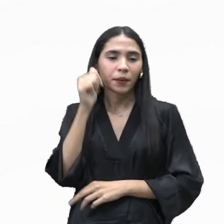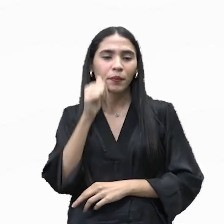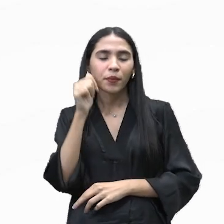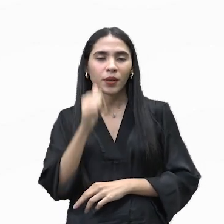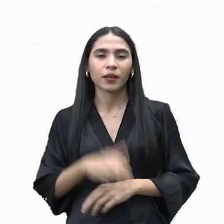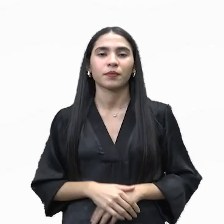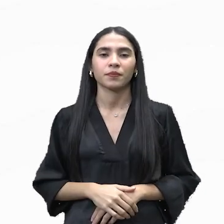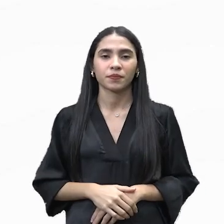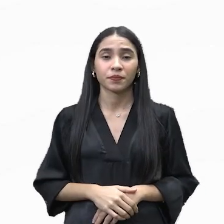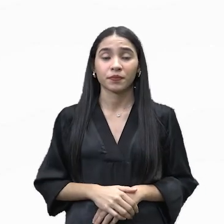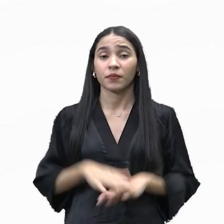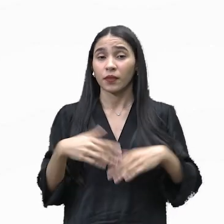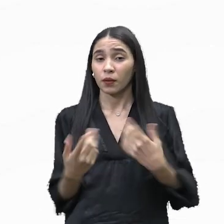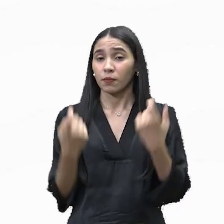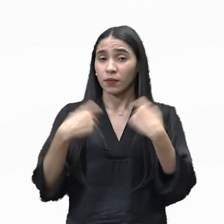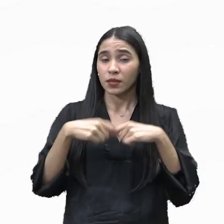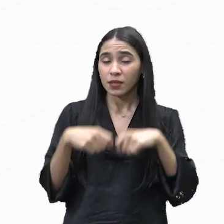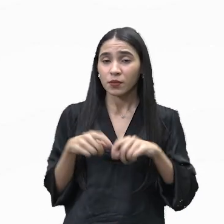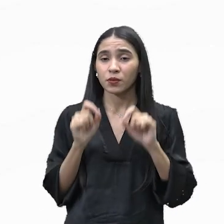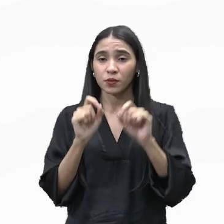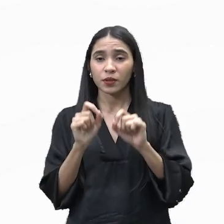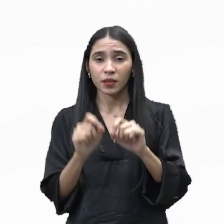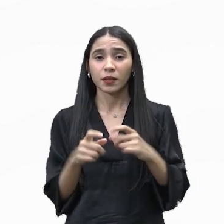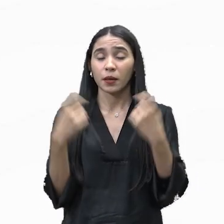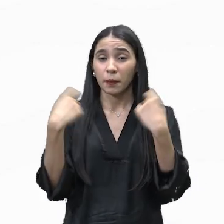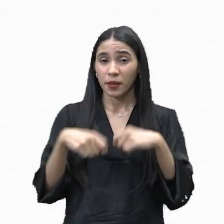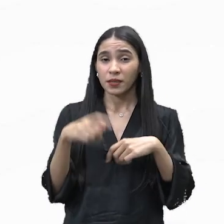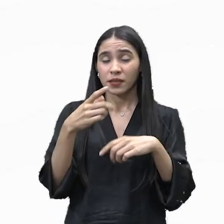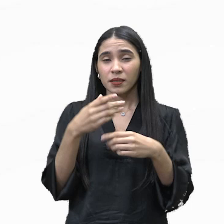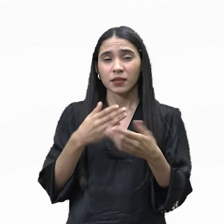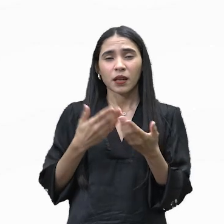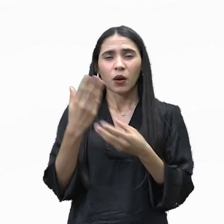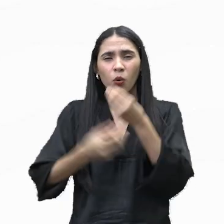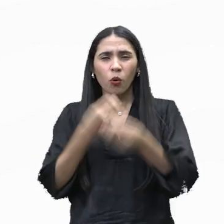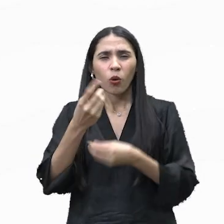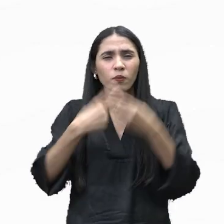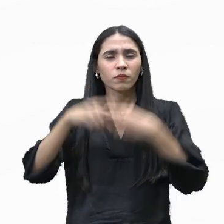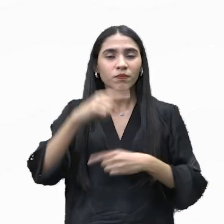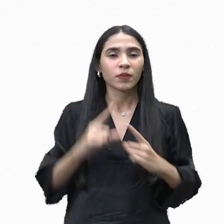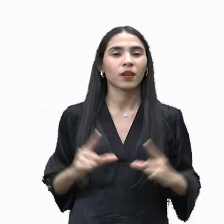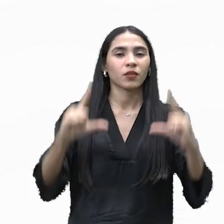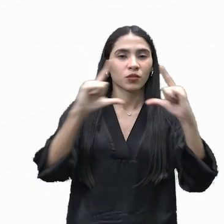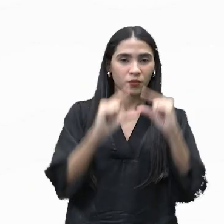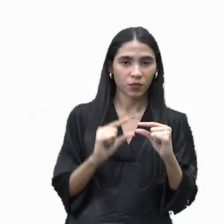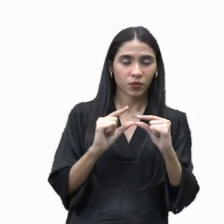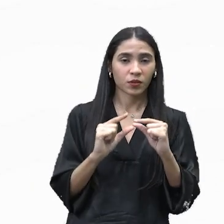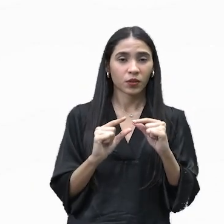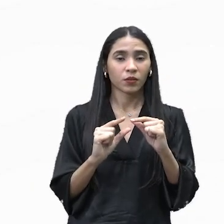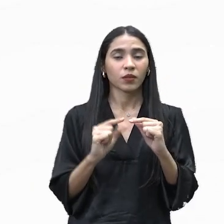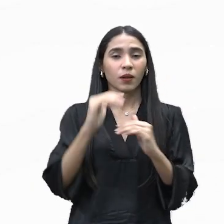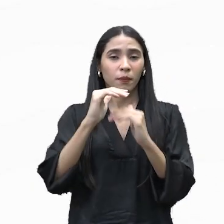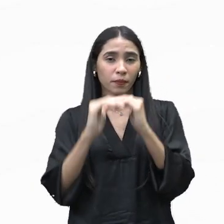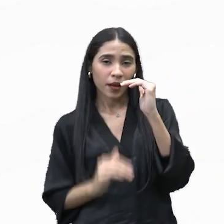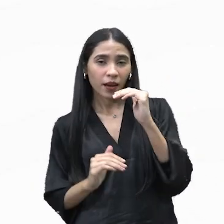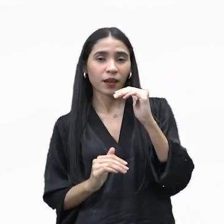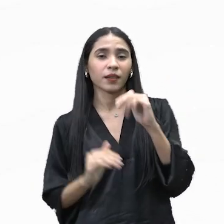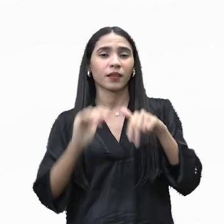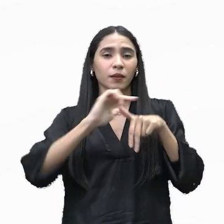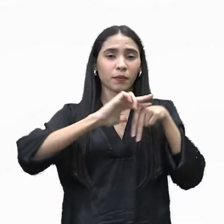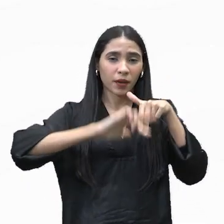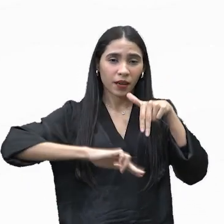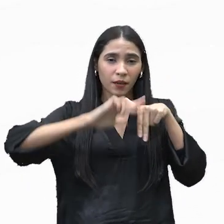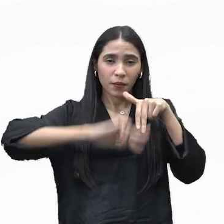nas relações entre homens e mulheres. Então, nós precisamos dizer que é preciso avançar onde? Na diminuição